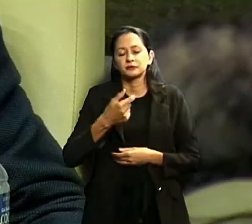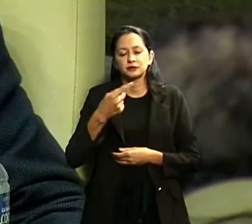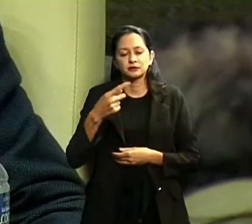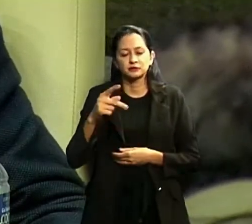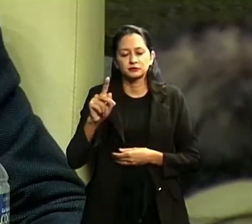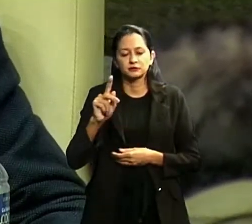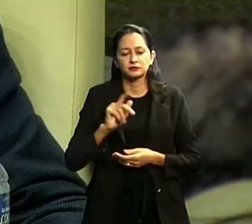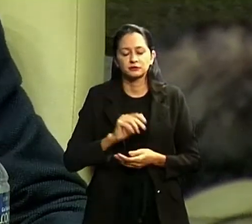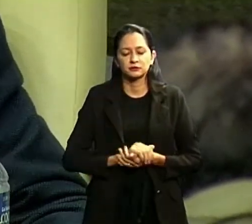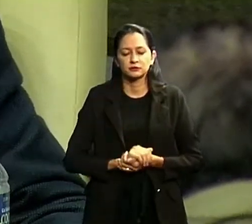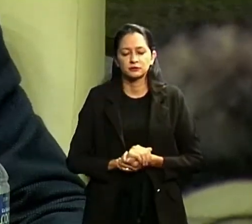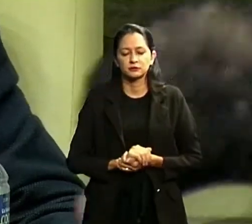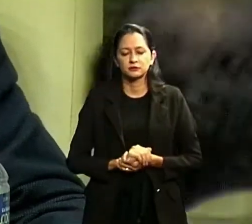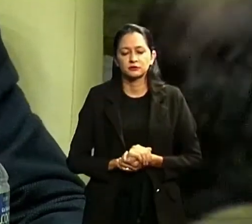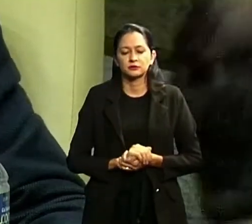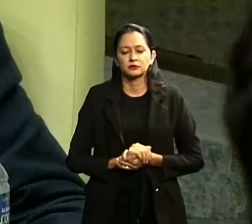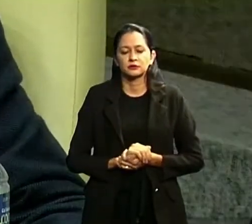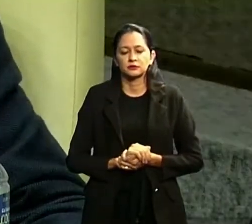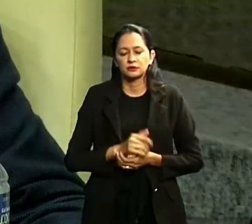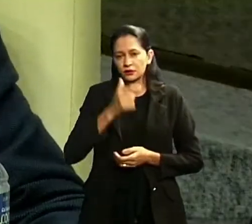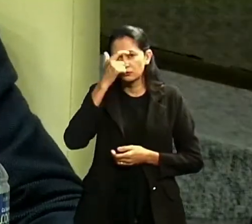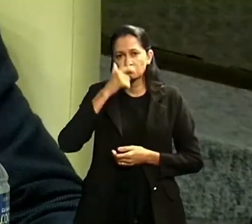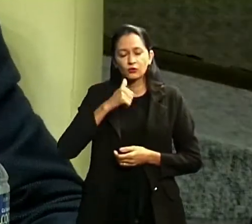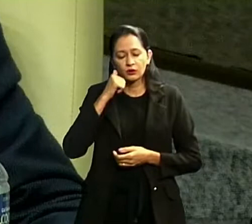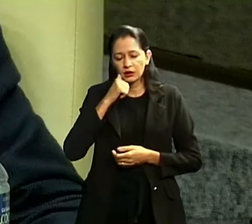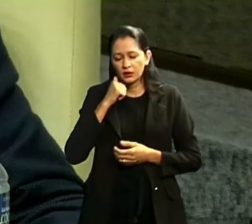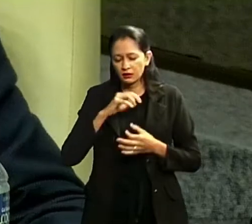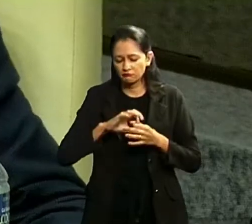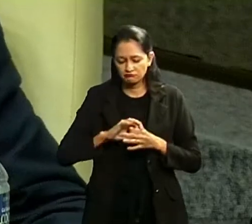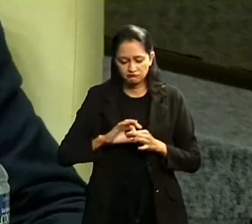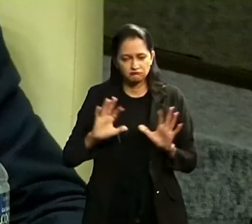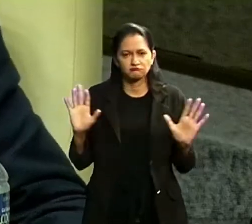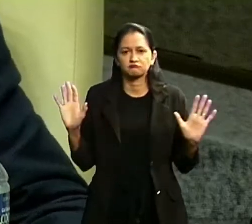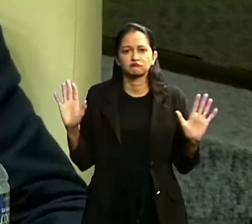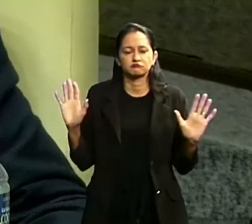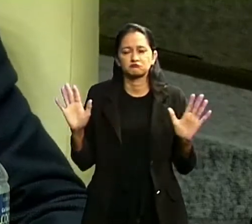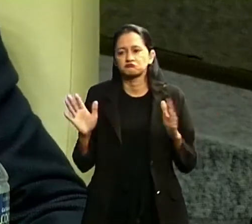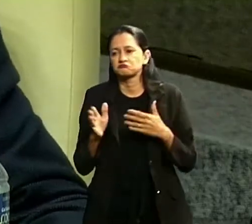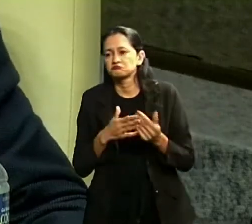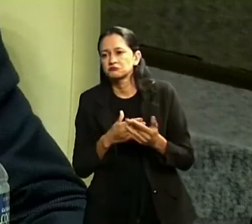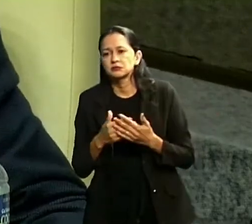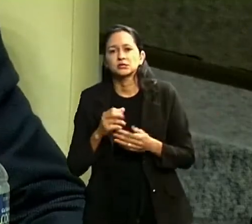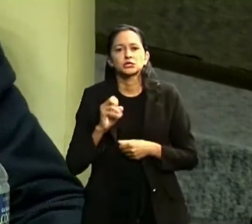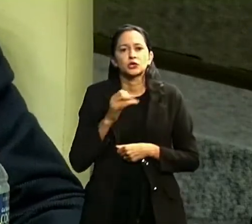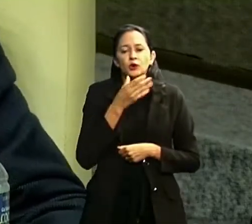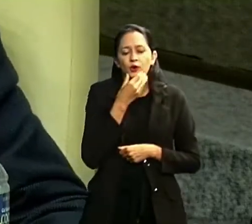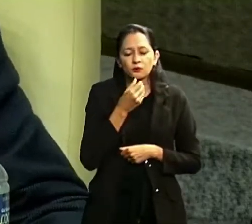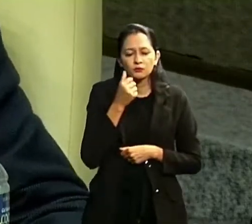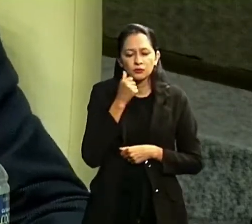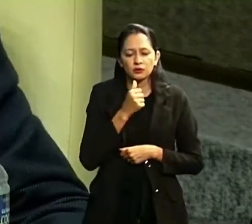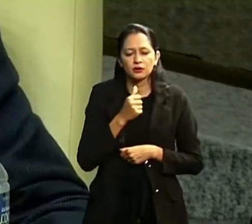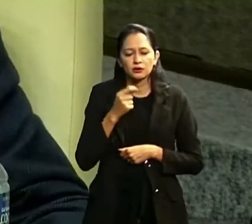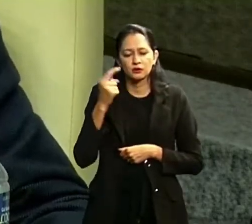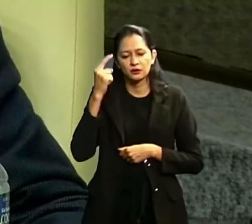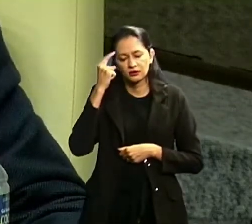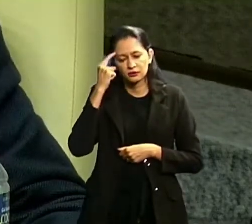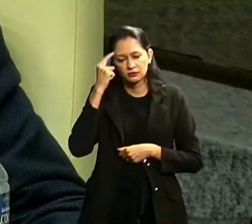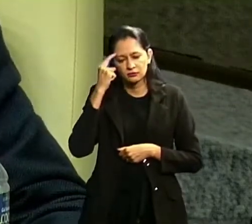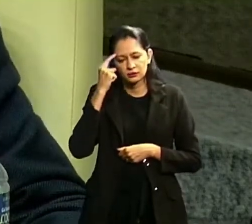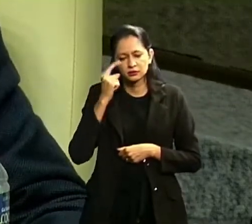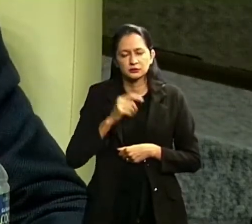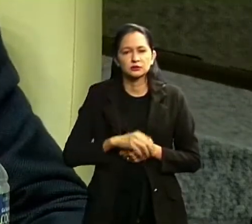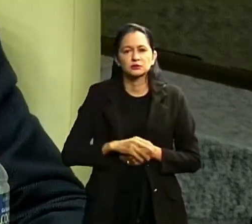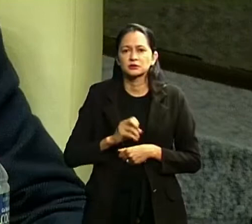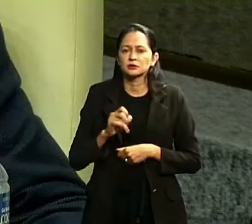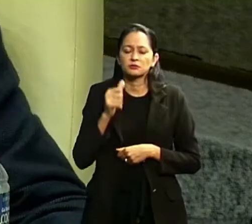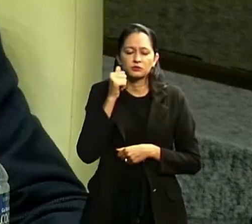atitude antidemocrática, independente de ser mulher. Infelizmente, pelo que eu percebi, foi uma atitude antidemocrática,